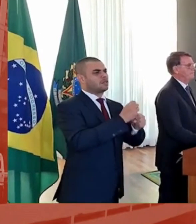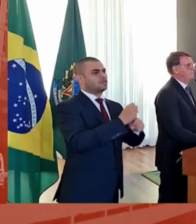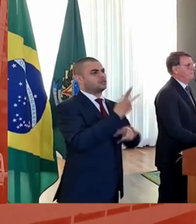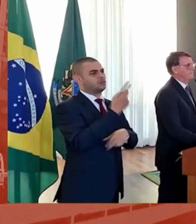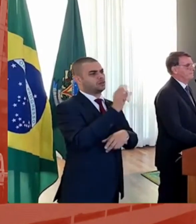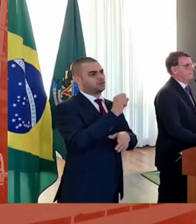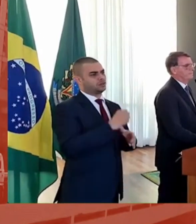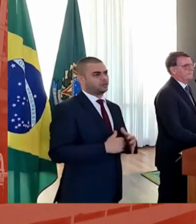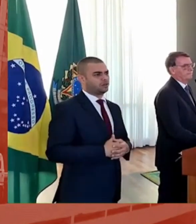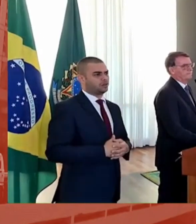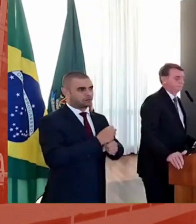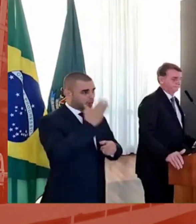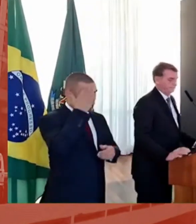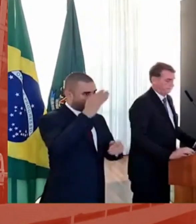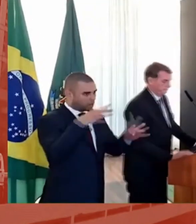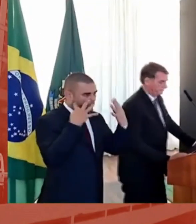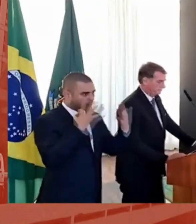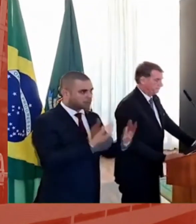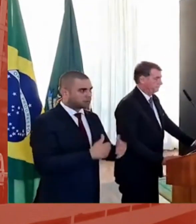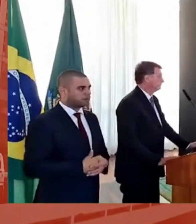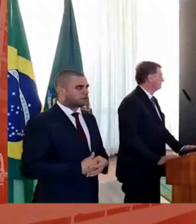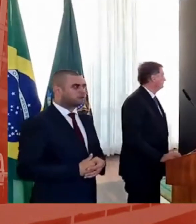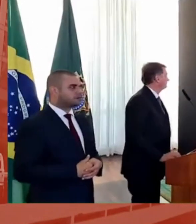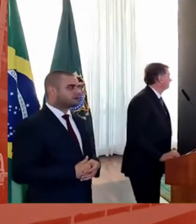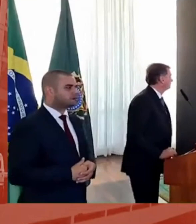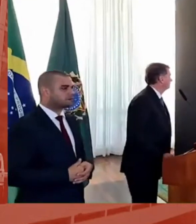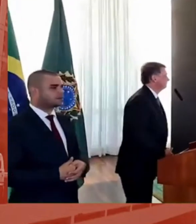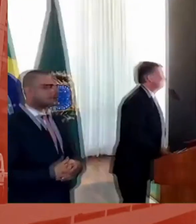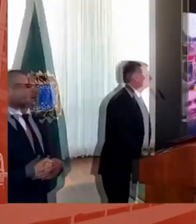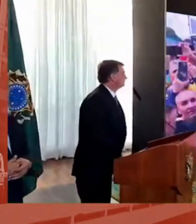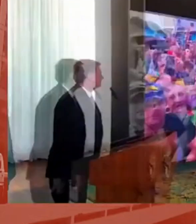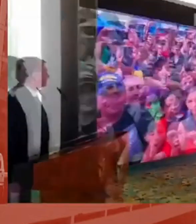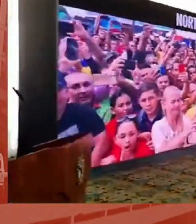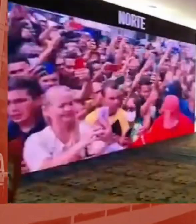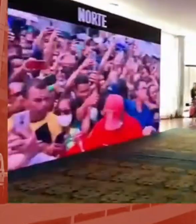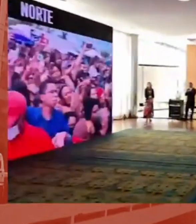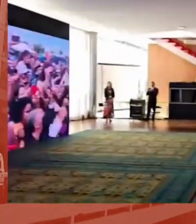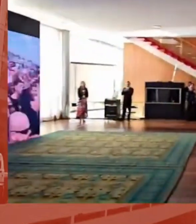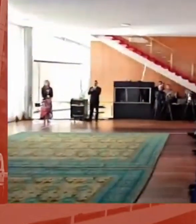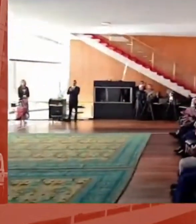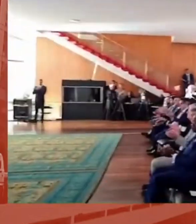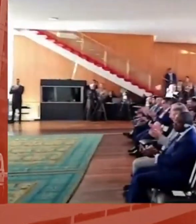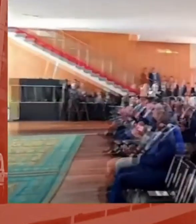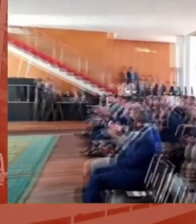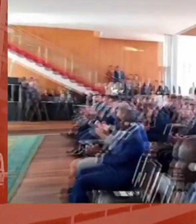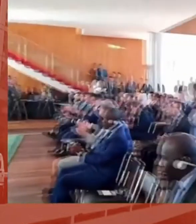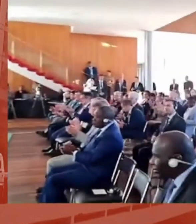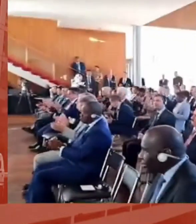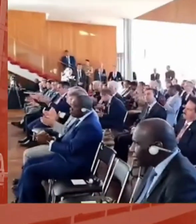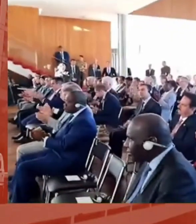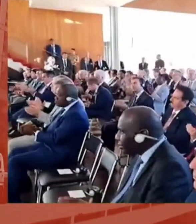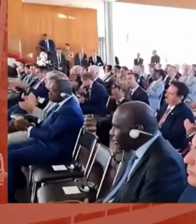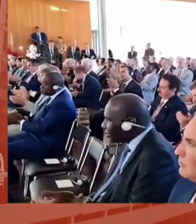centelha de democracia que ainda existe. Ontem à noite, eu vi que o presidente do Senado, Pacheco, disse alguma